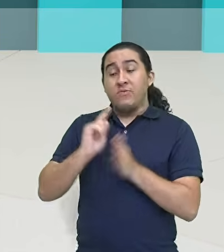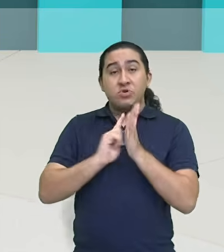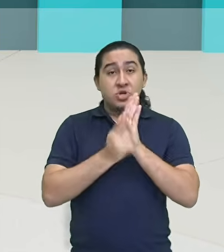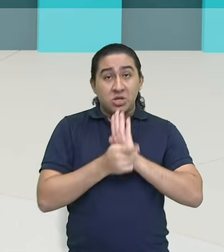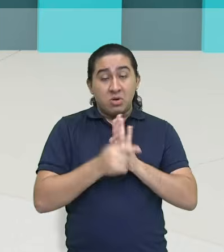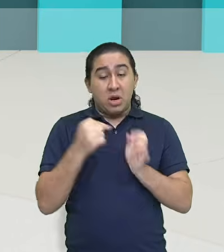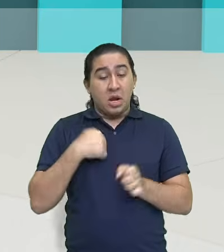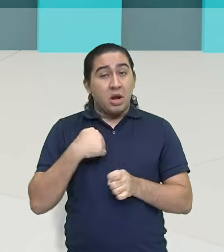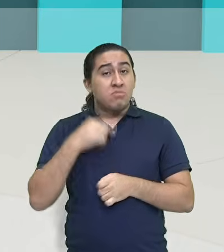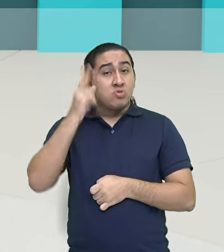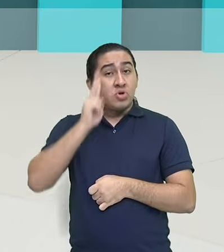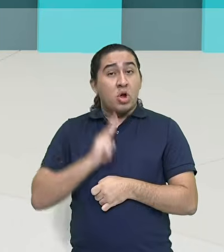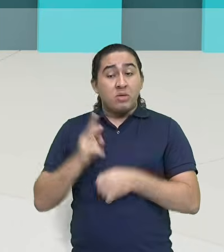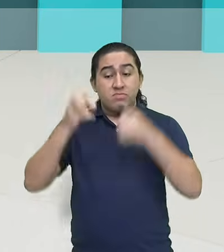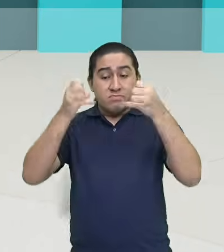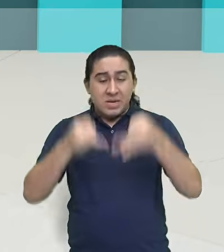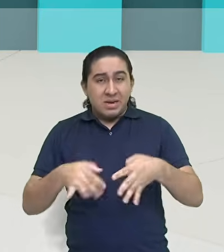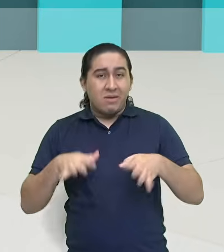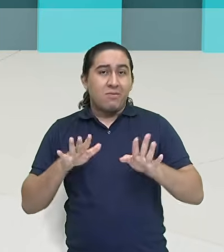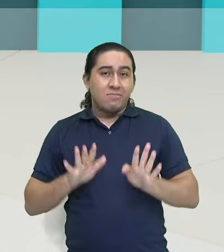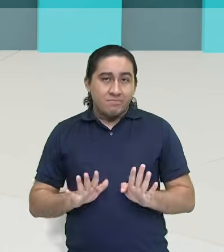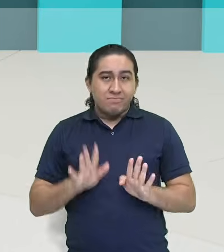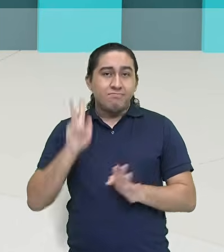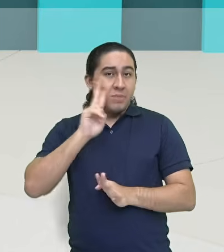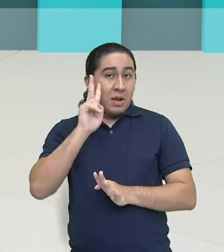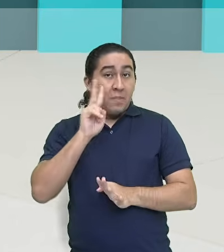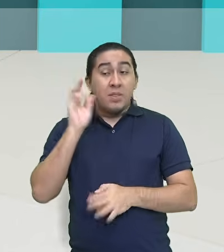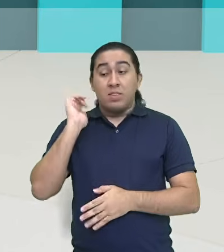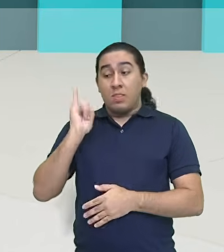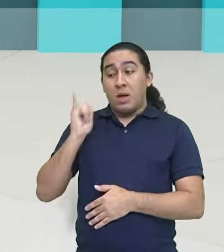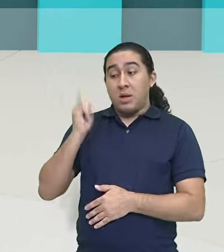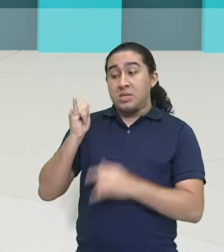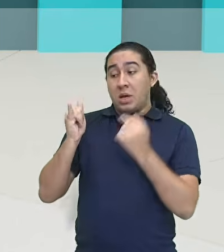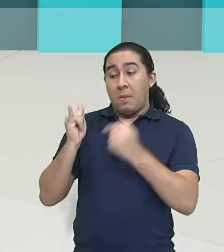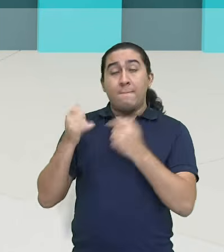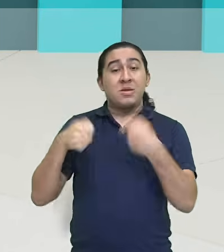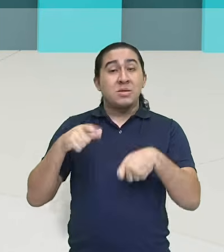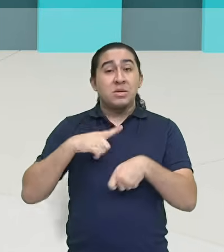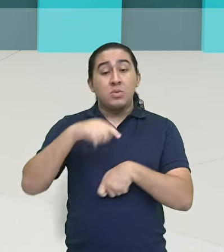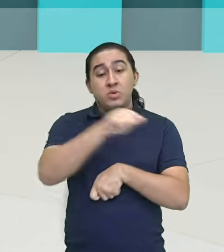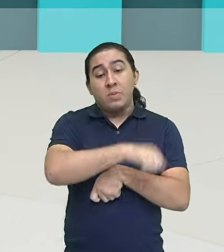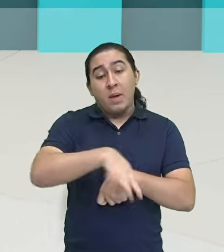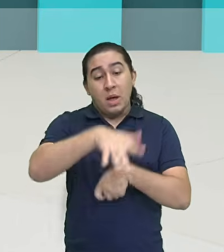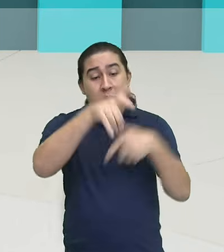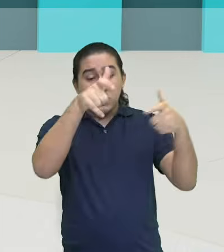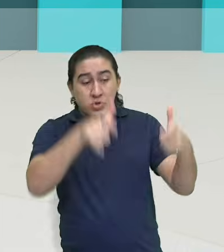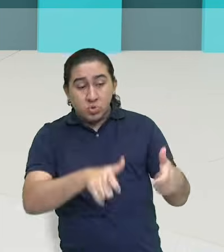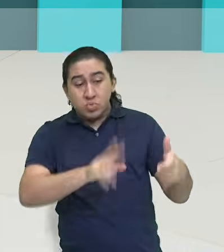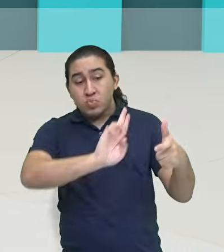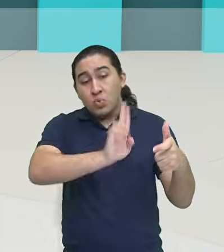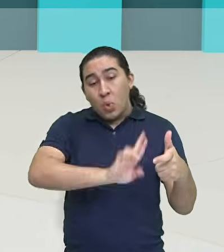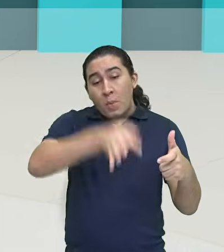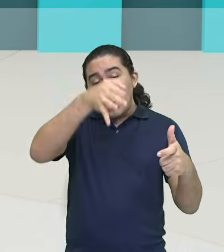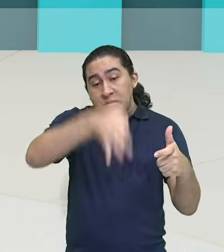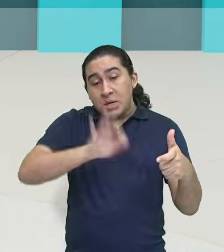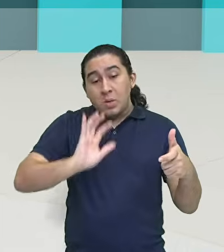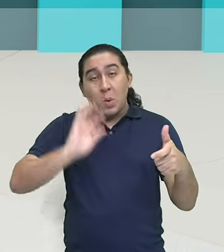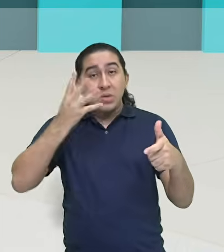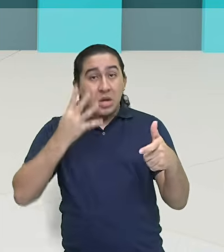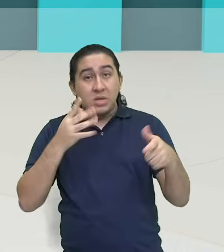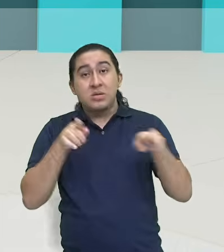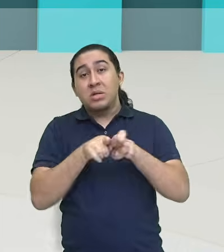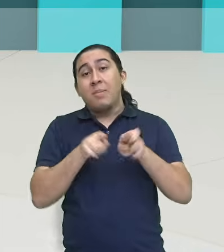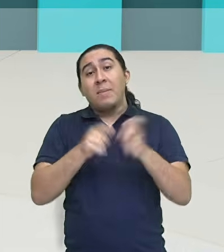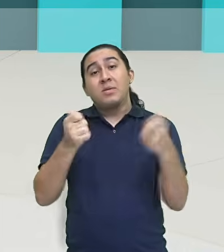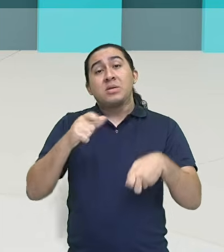contar a minha história. E aí lembra que a narração precisa ter um espaço, um lugar em que a história acontece, precisa